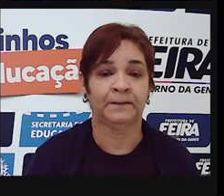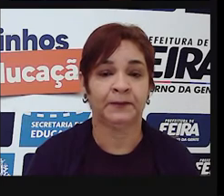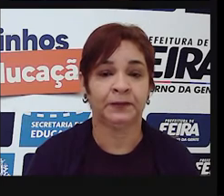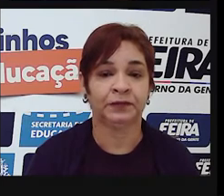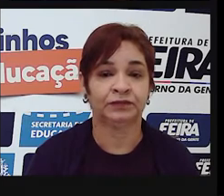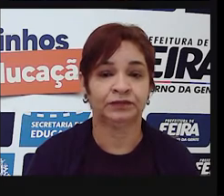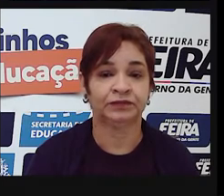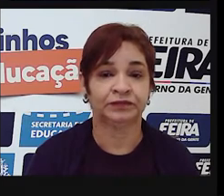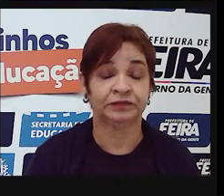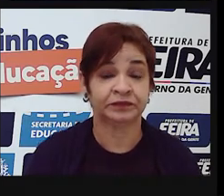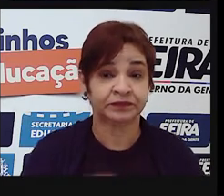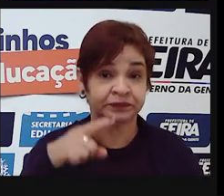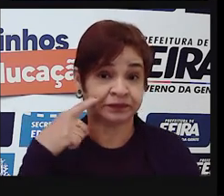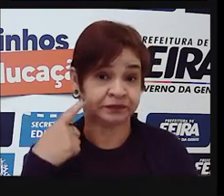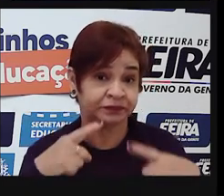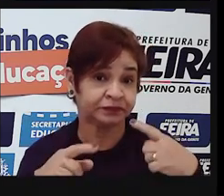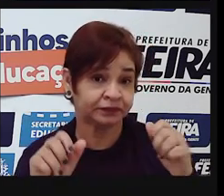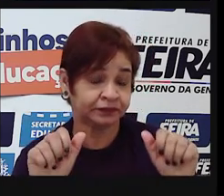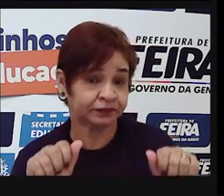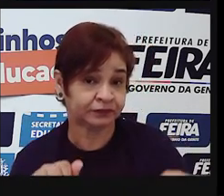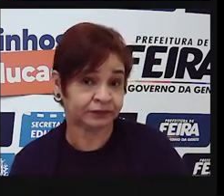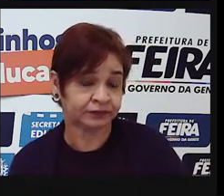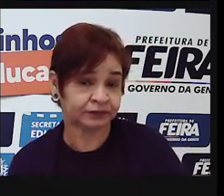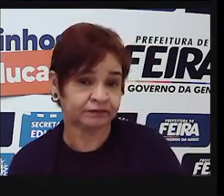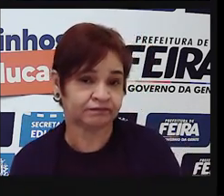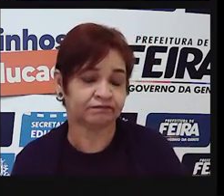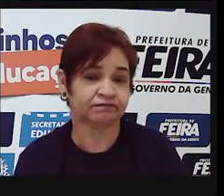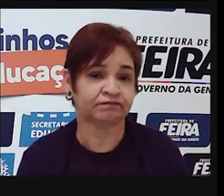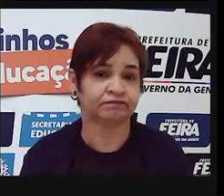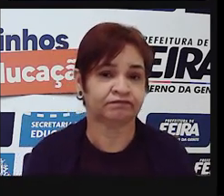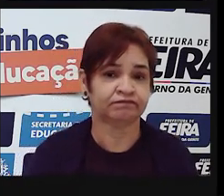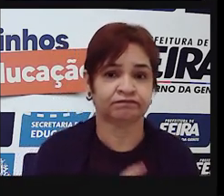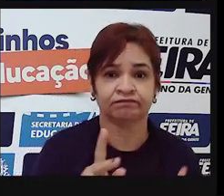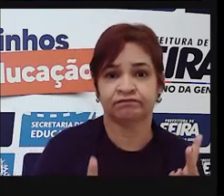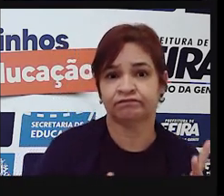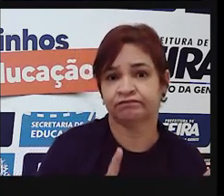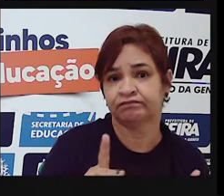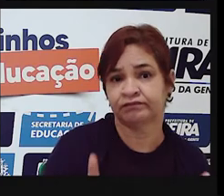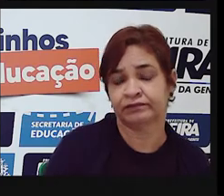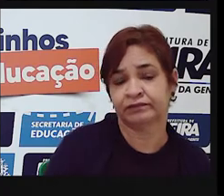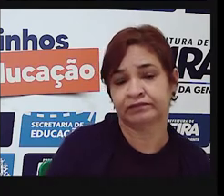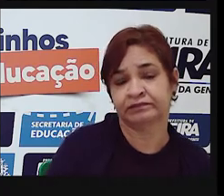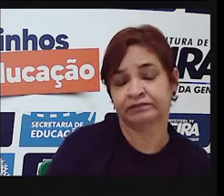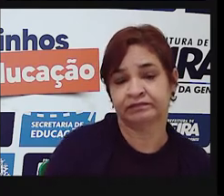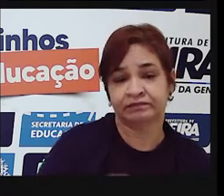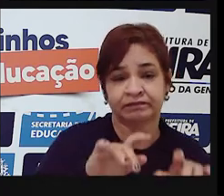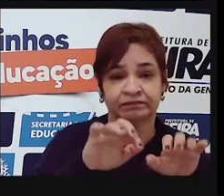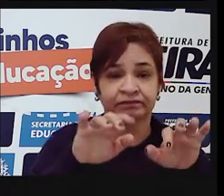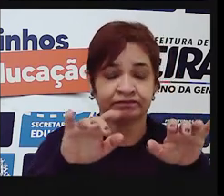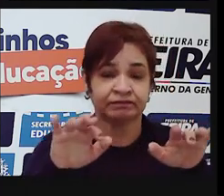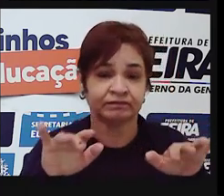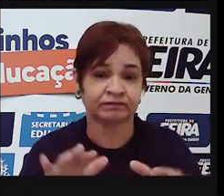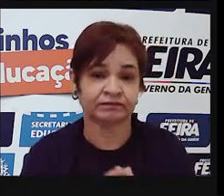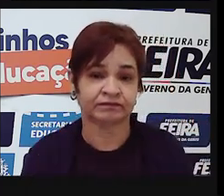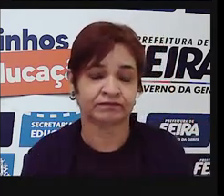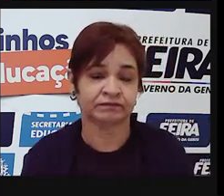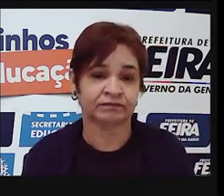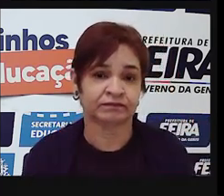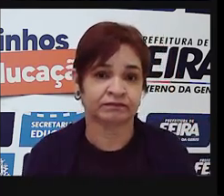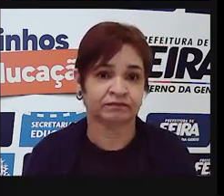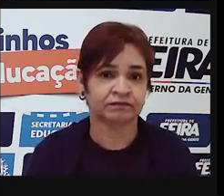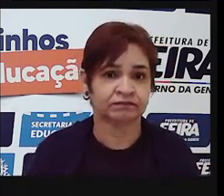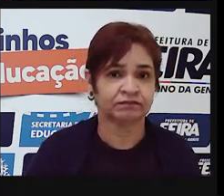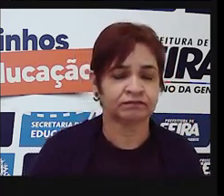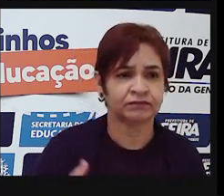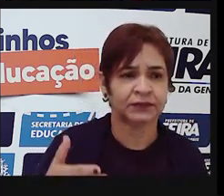A música pode ser popular, clássica, instrumental ou pode ser folclórica.